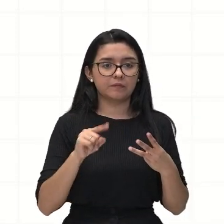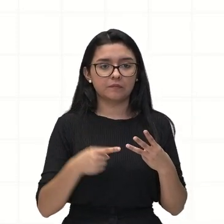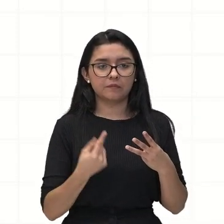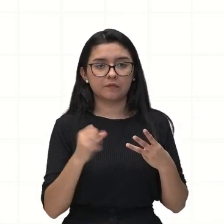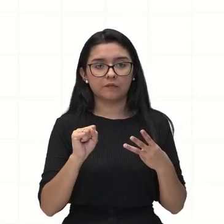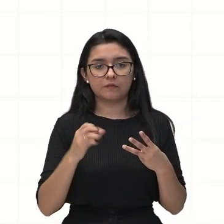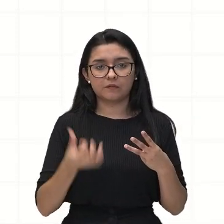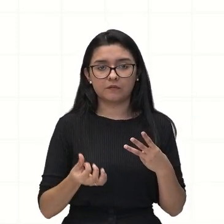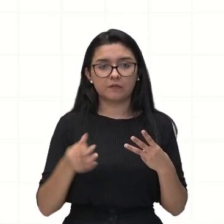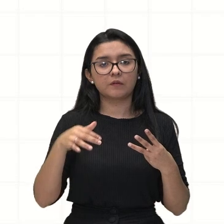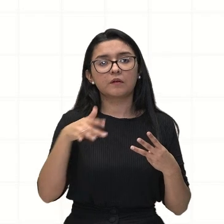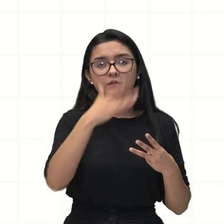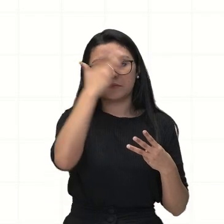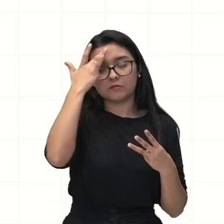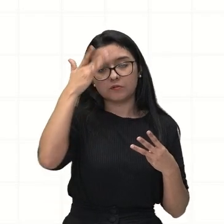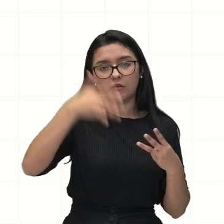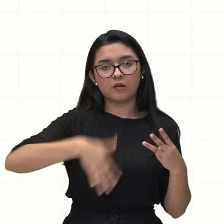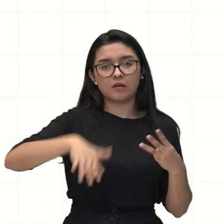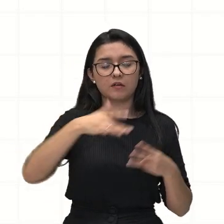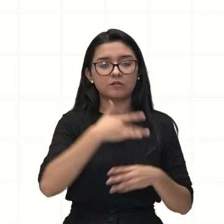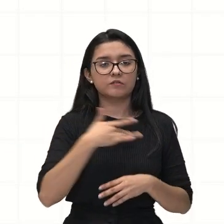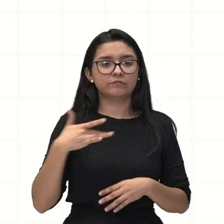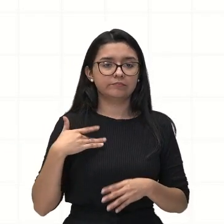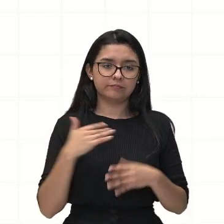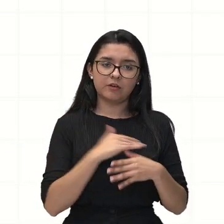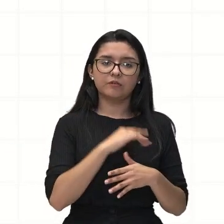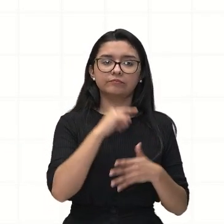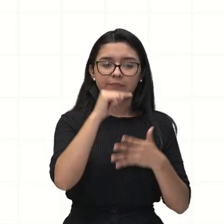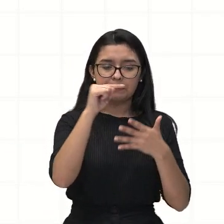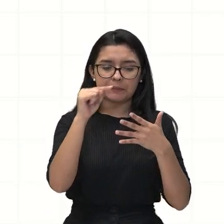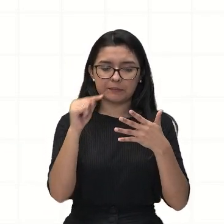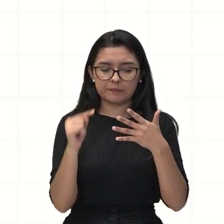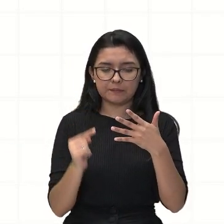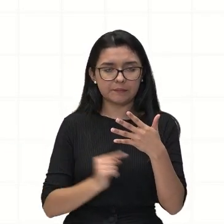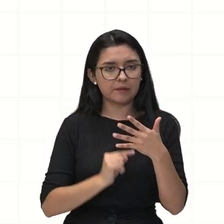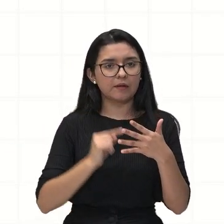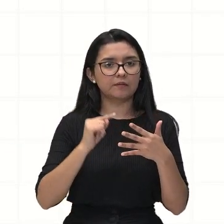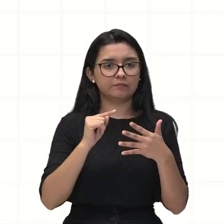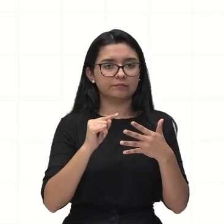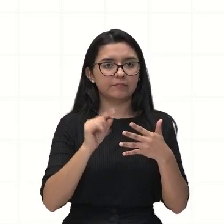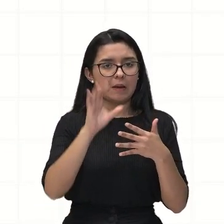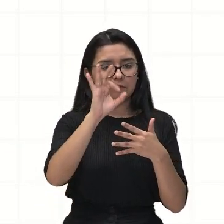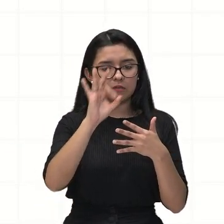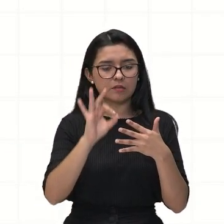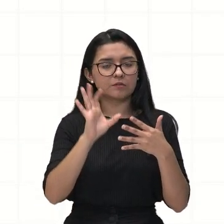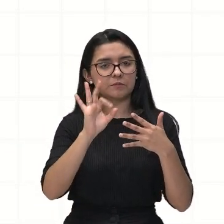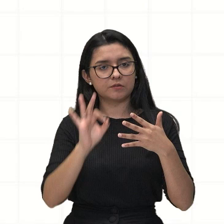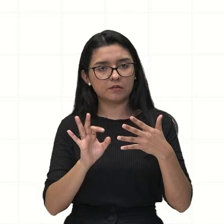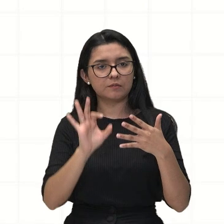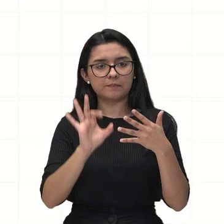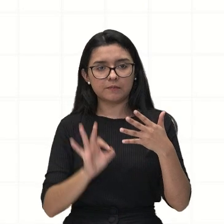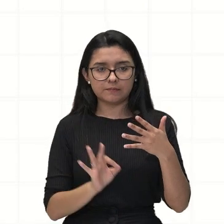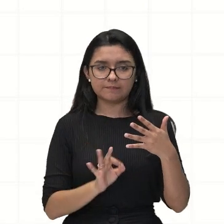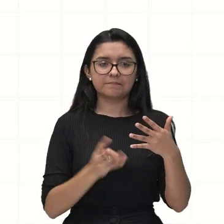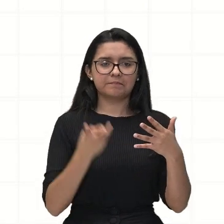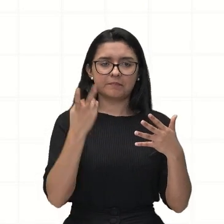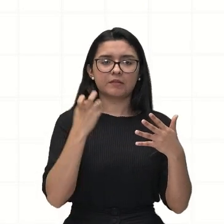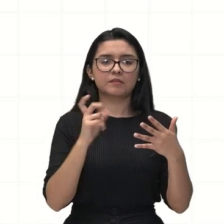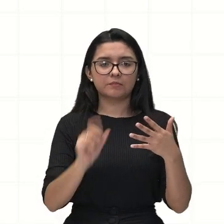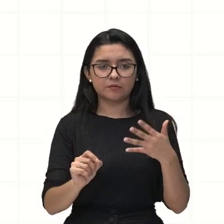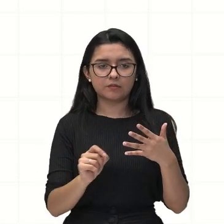14,86%, o pessoal da área de saúde. E assim sucessivamente. A gente pode observar, né, que no caso aqui os valores eles